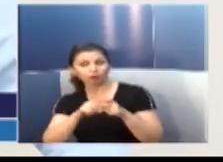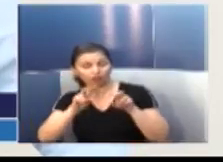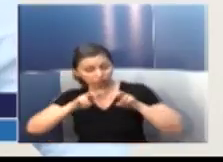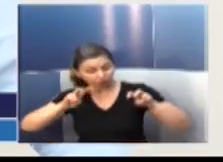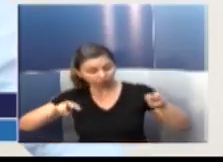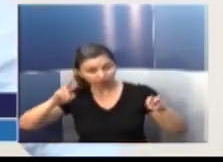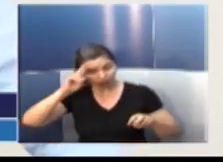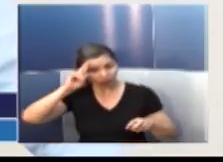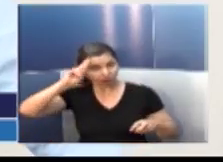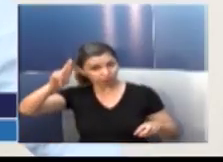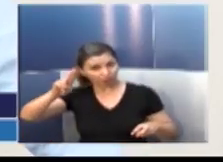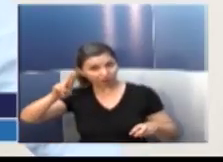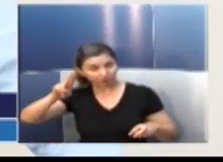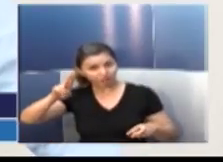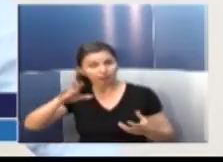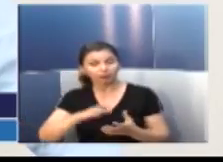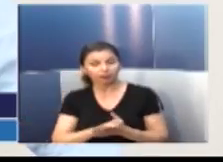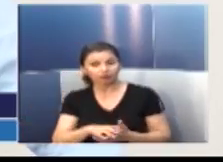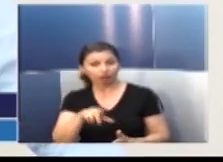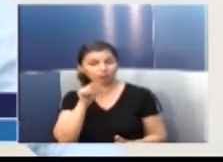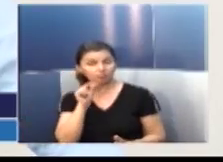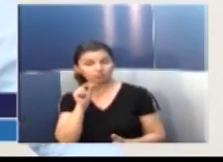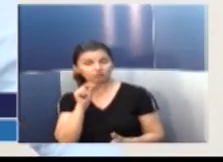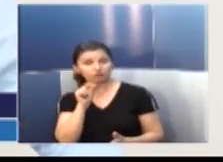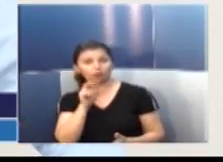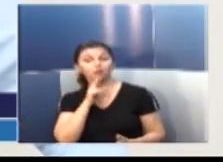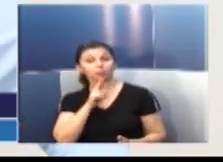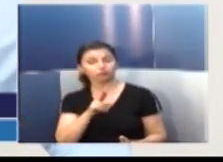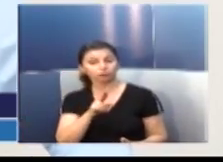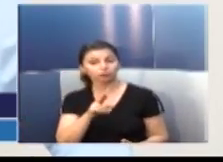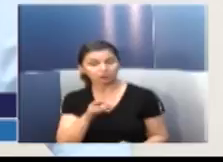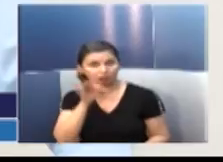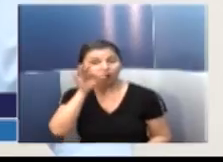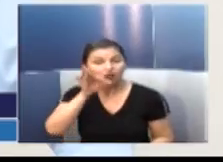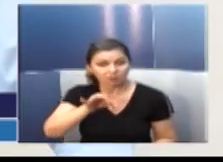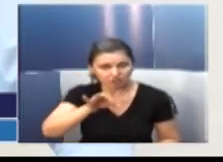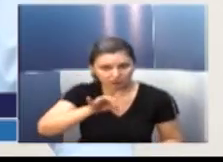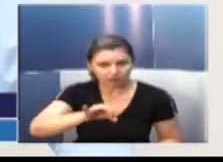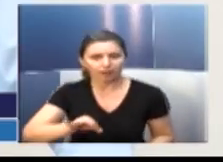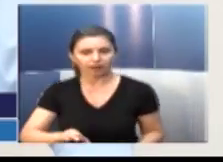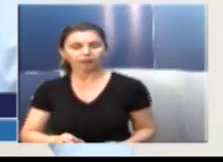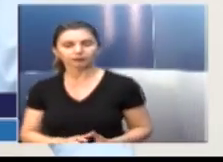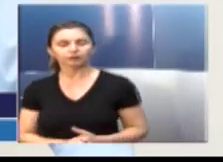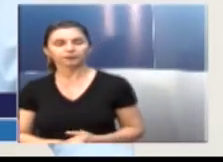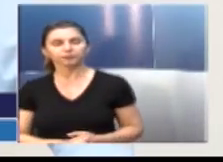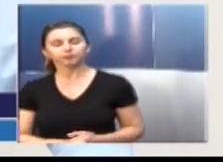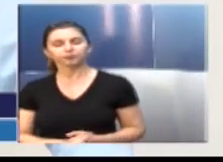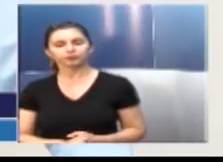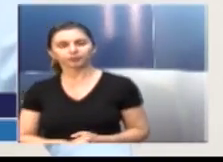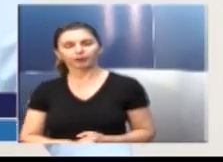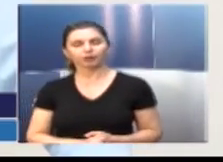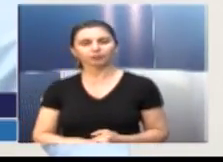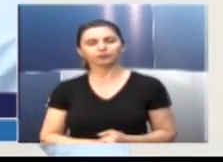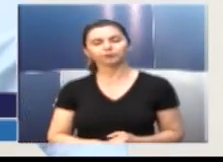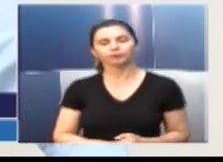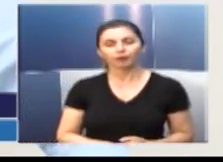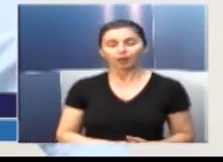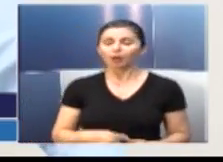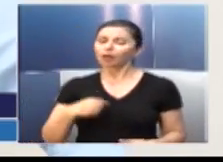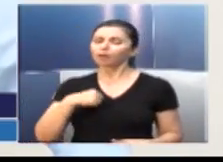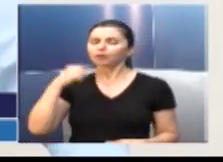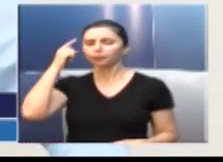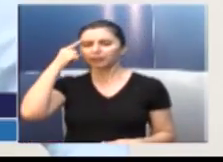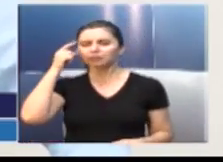assertivamente, principalmente pautados em cima de um relatório que foi enviado por um órgão de extrema competência do Executivo, e acho que